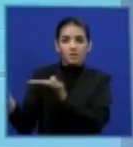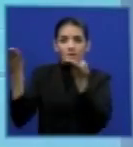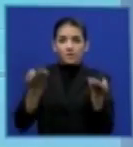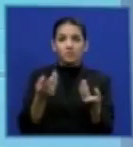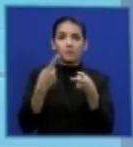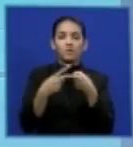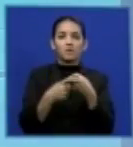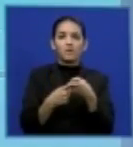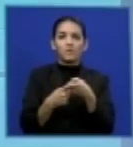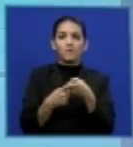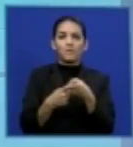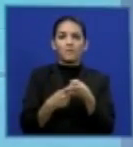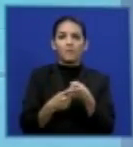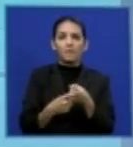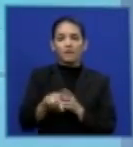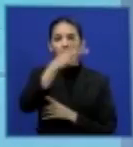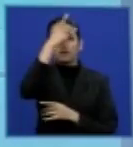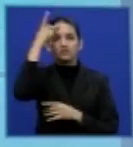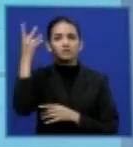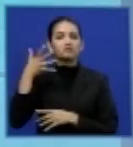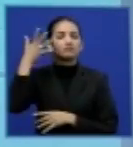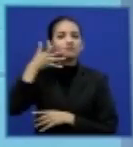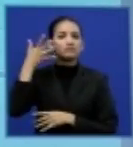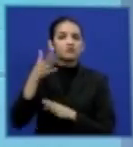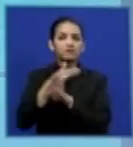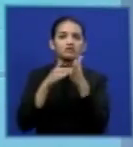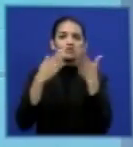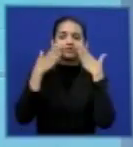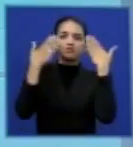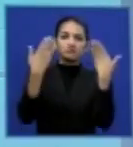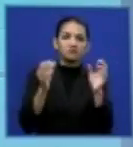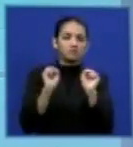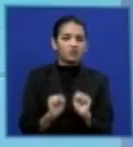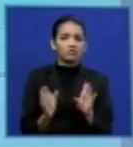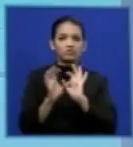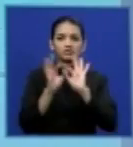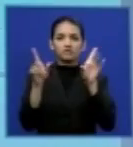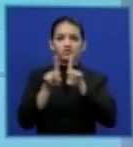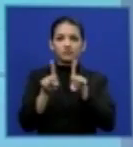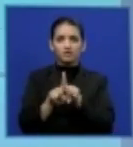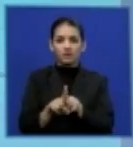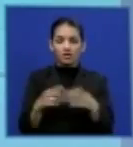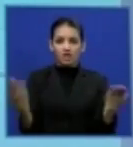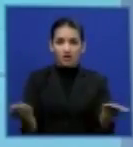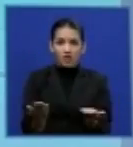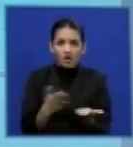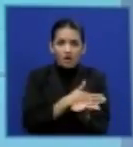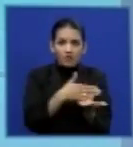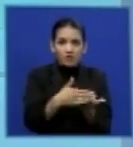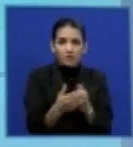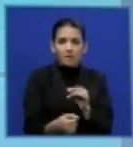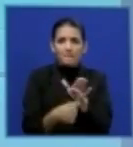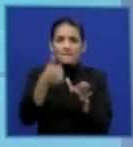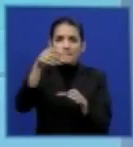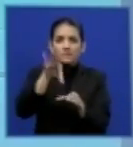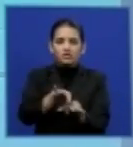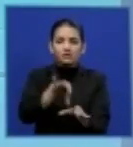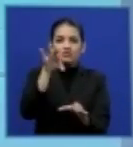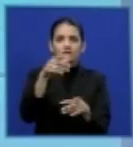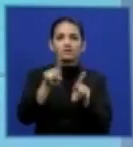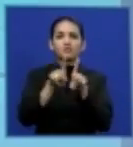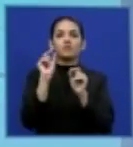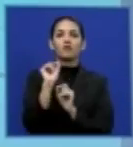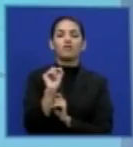então, os expositores de cada um dos lados possam se apresentar. E este primeiro momento, esse primeiro sorteio, é basicamente para se